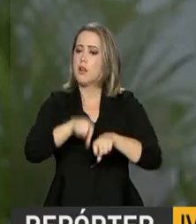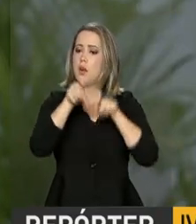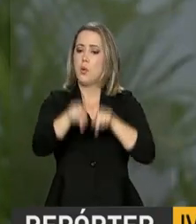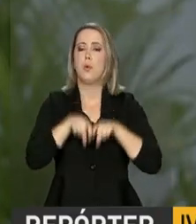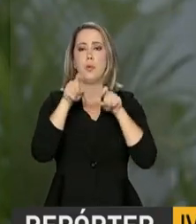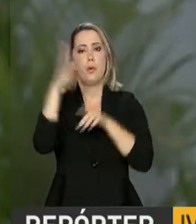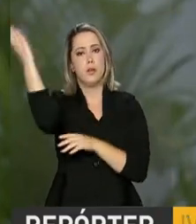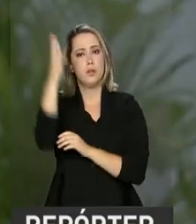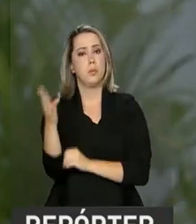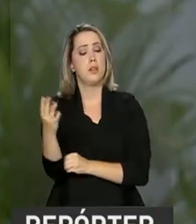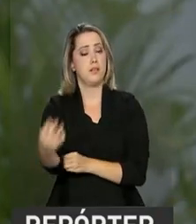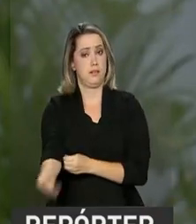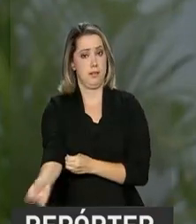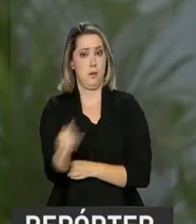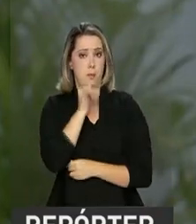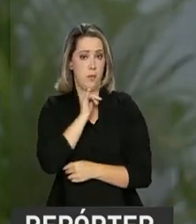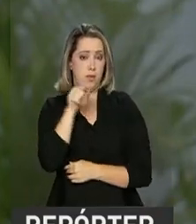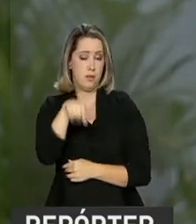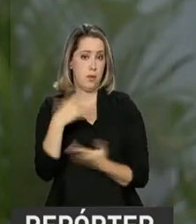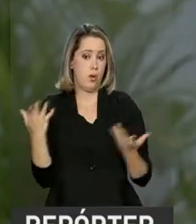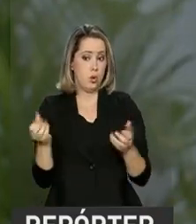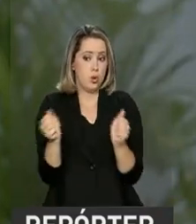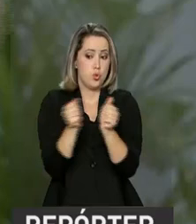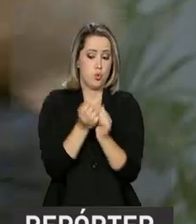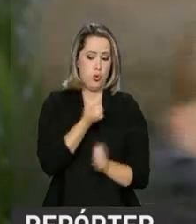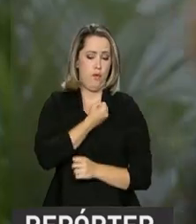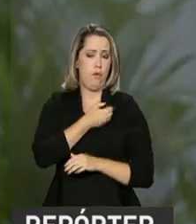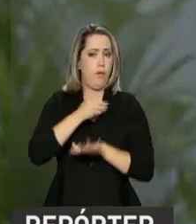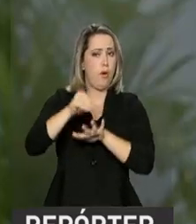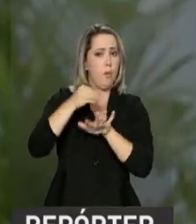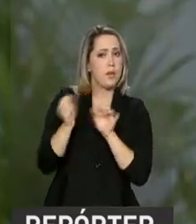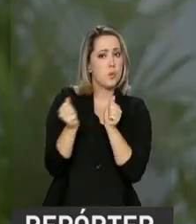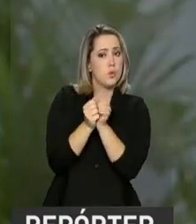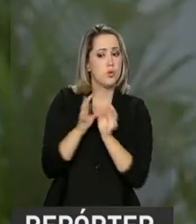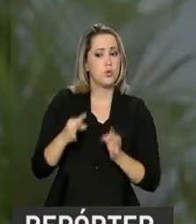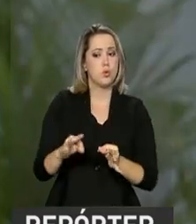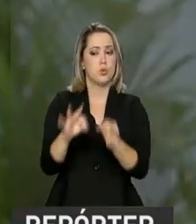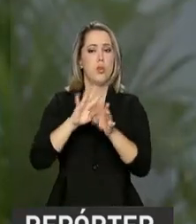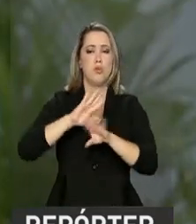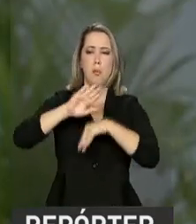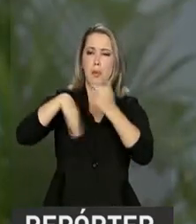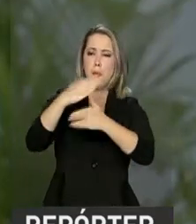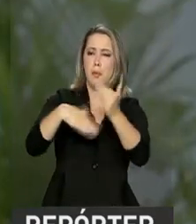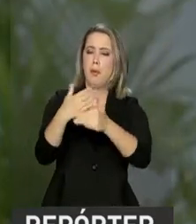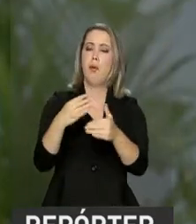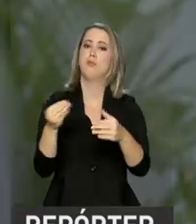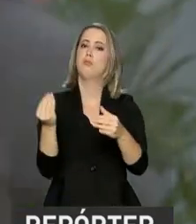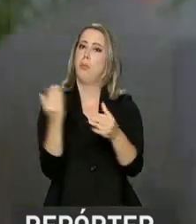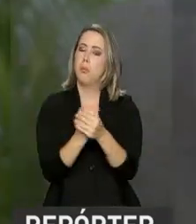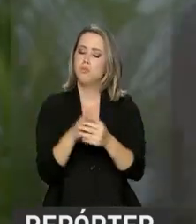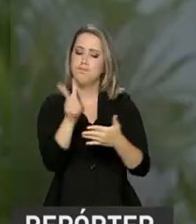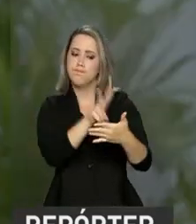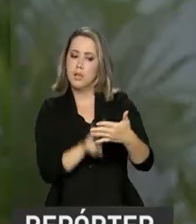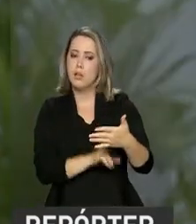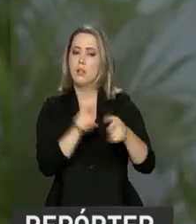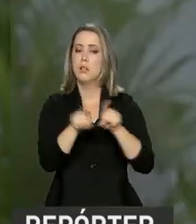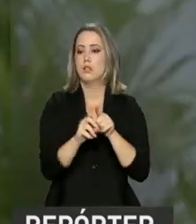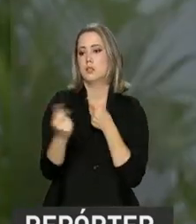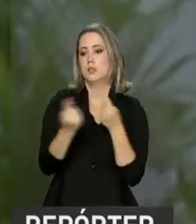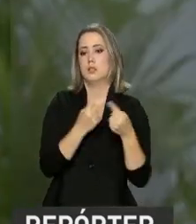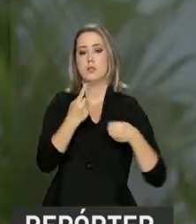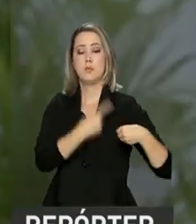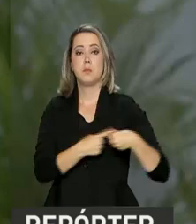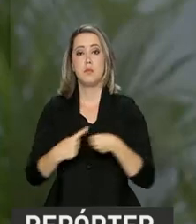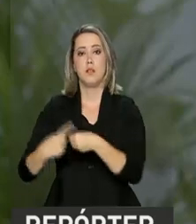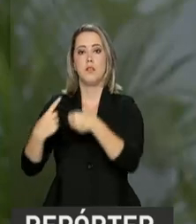dessas informações, com a tecnologia, elas rapidamente serão processadas, analisadas, e aí os municípios,